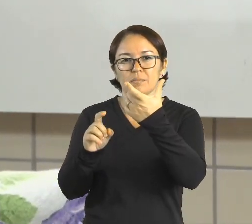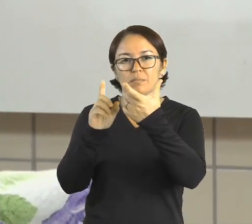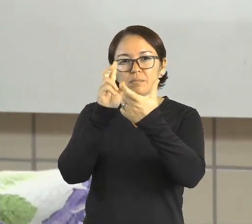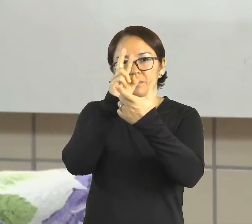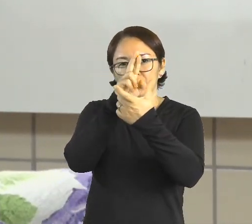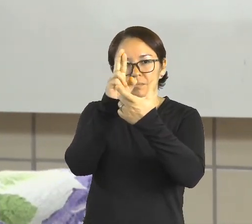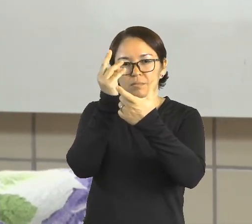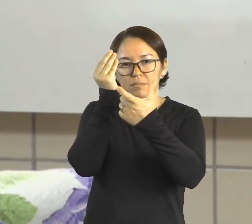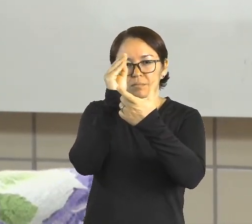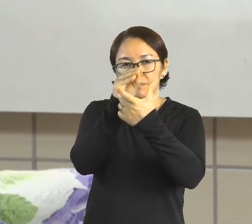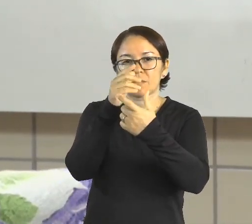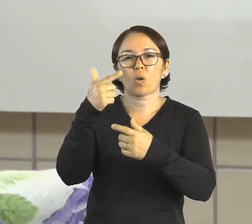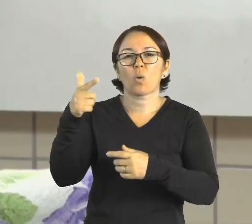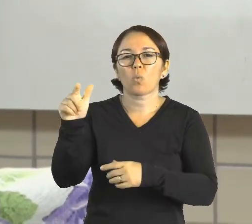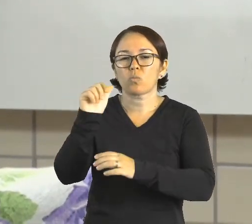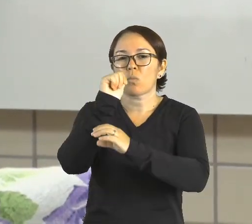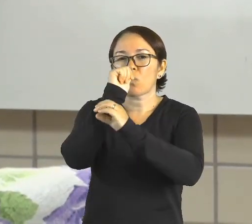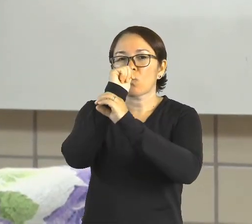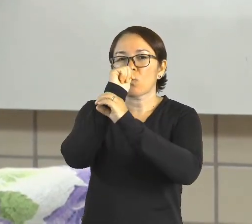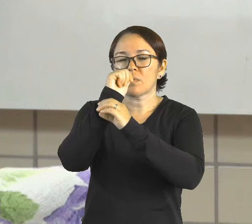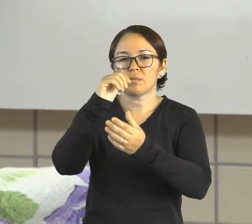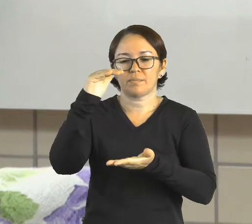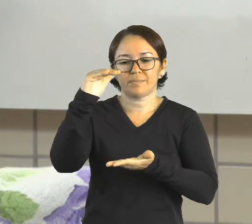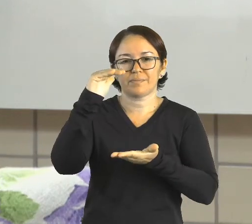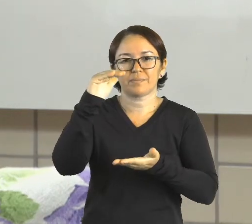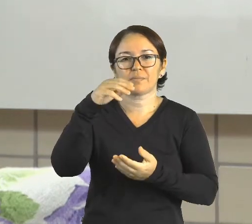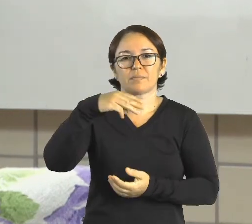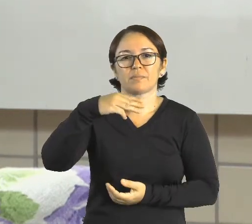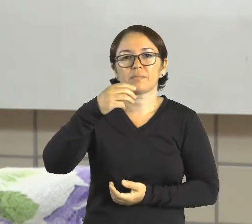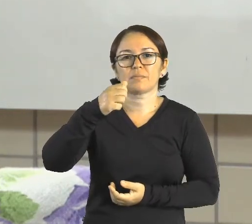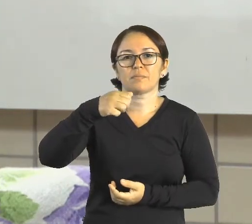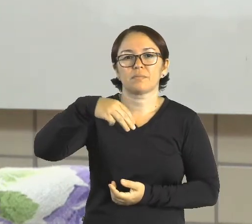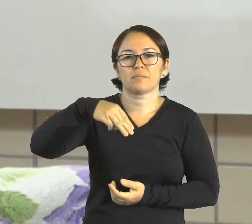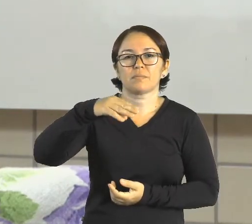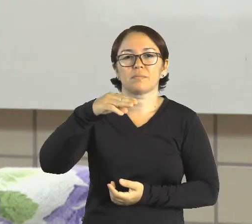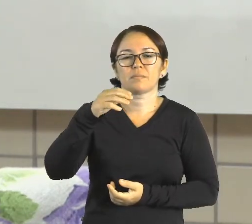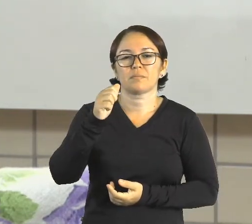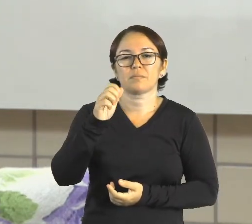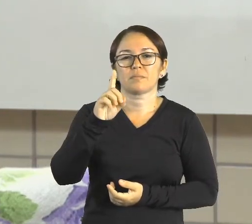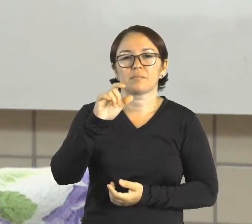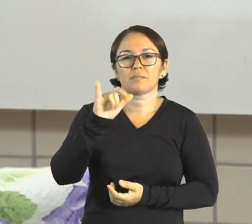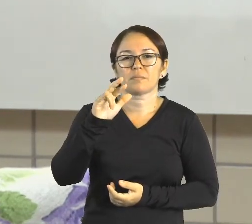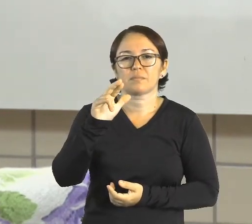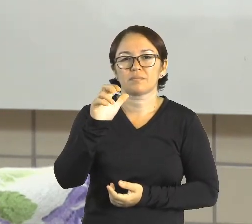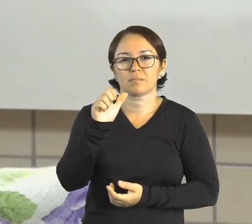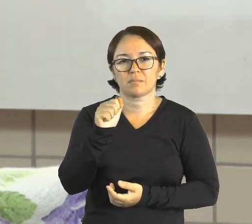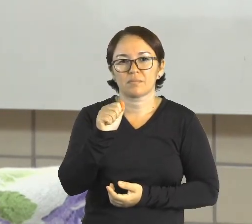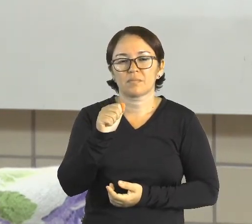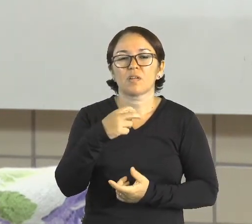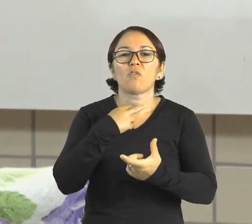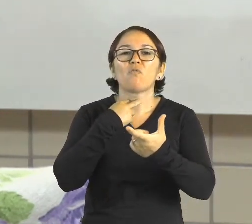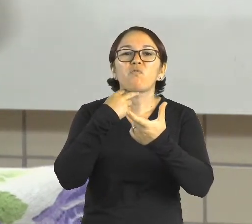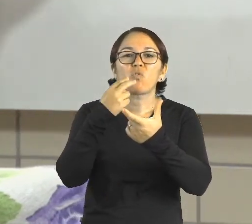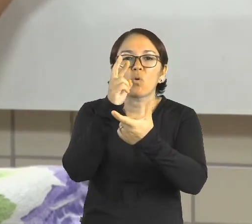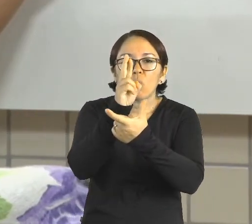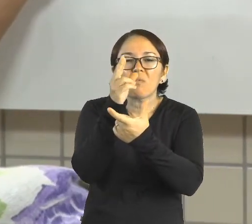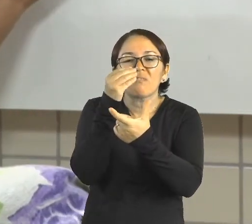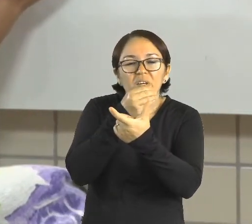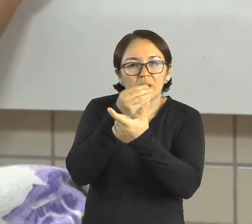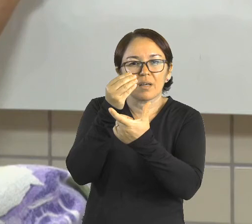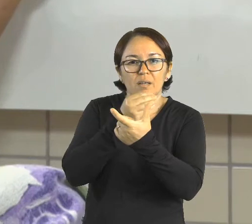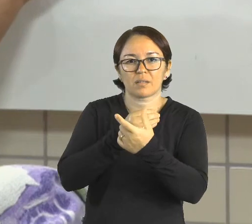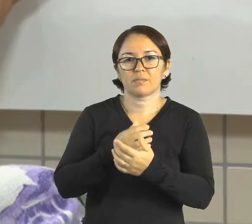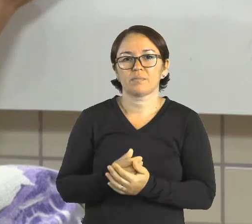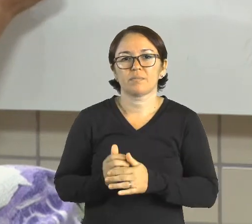Mamadeira, sozinho e no meio de 2 vogais. Ele está forte ou fraco? Fraco. E